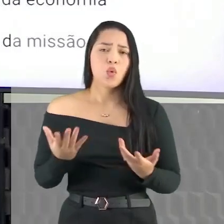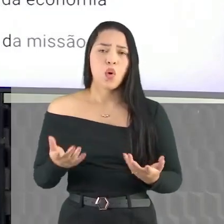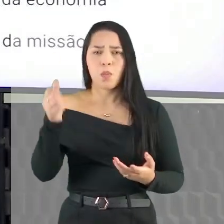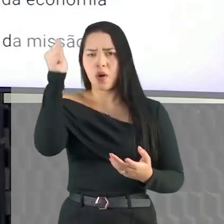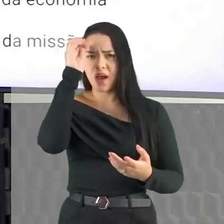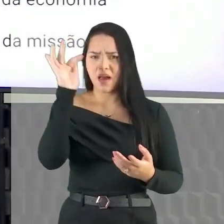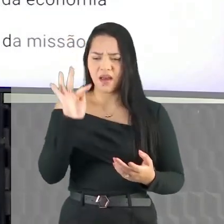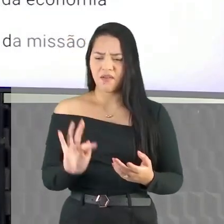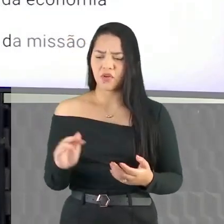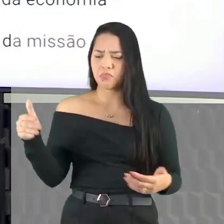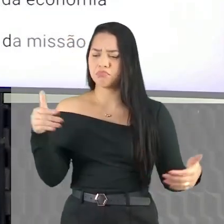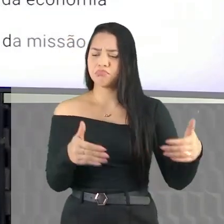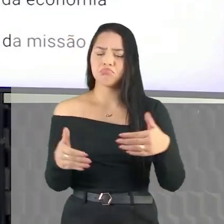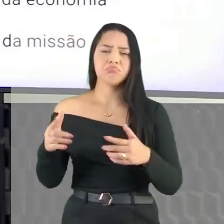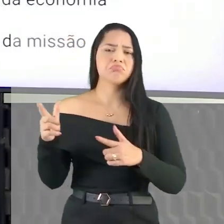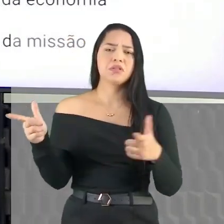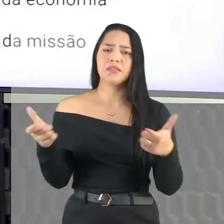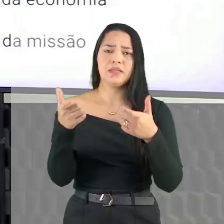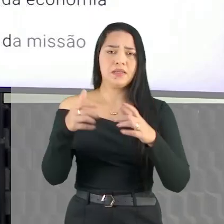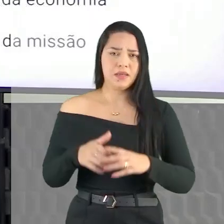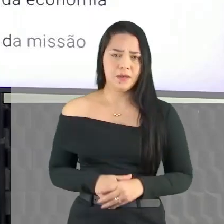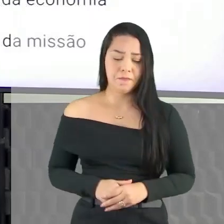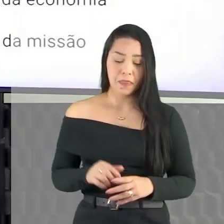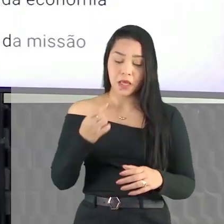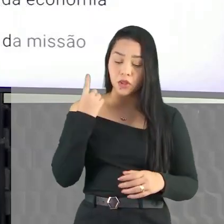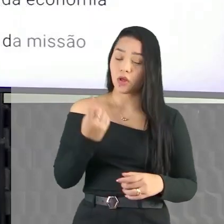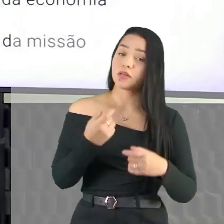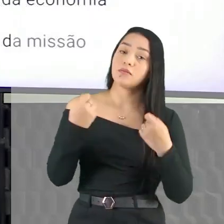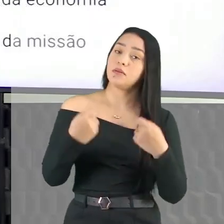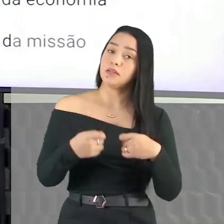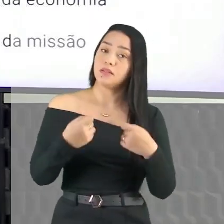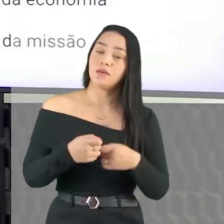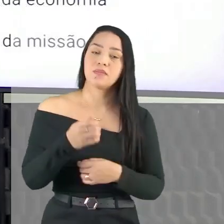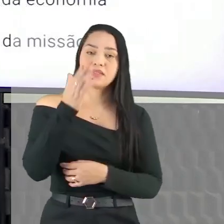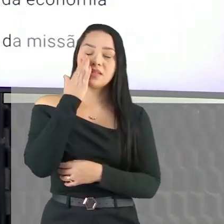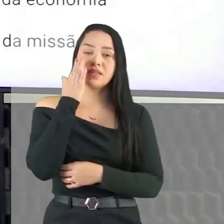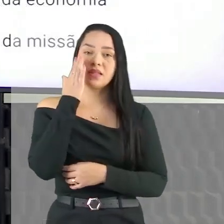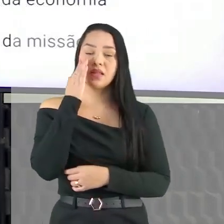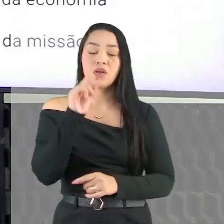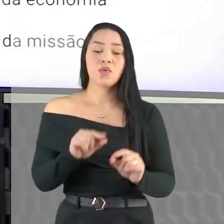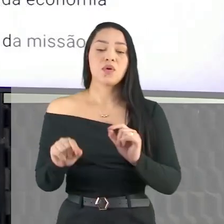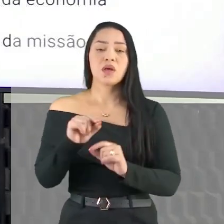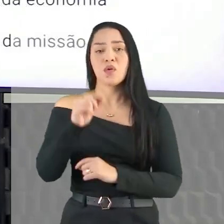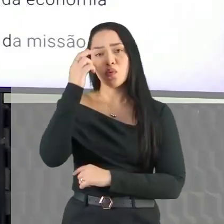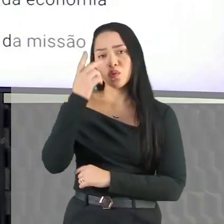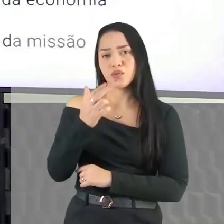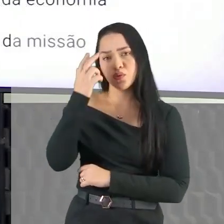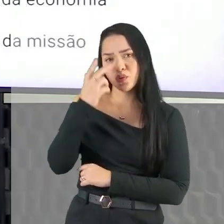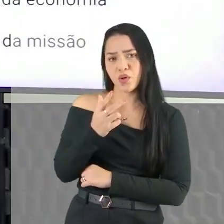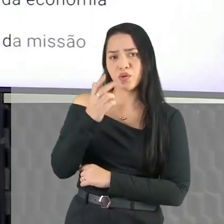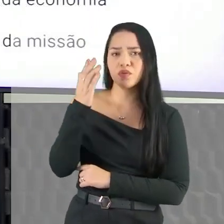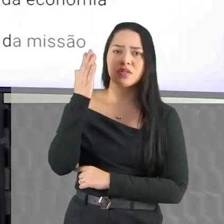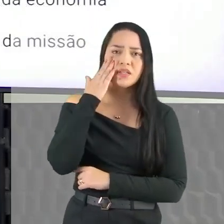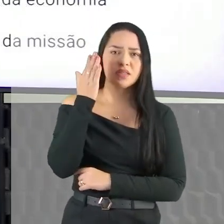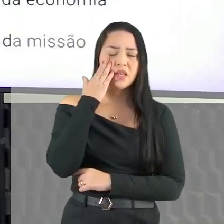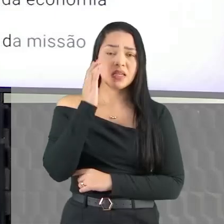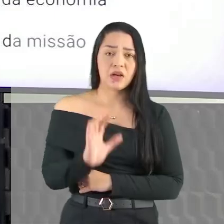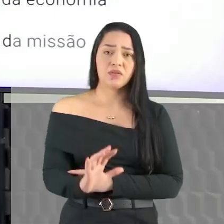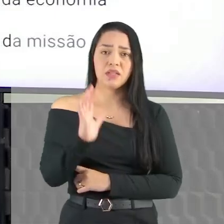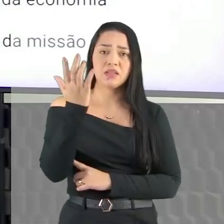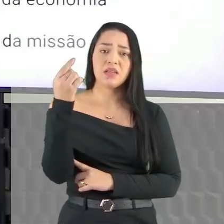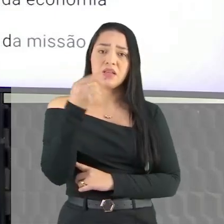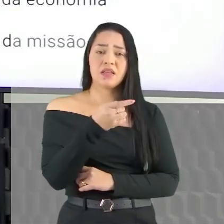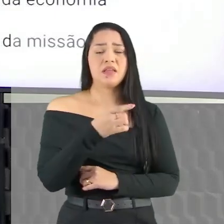a África participa dessa guerra? E aí nós precisamos compreender os tempos históricos aí, aquilo que tem acontecido lá